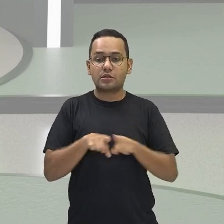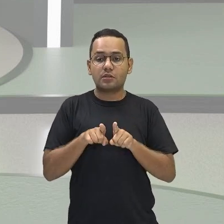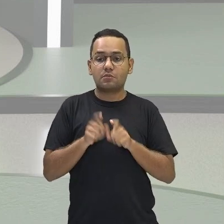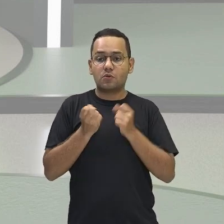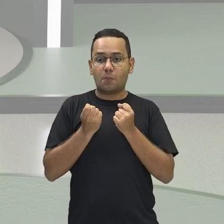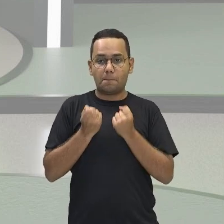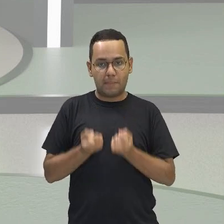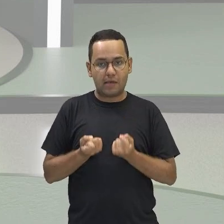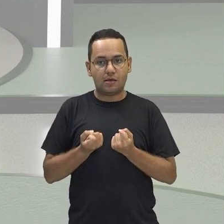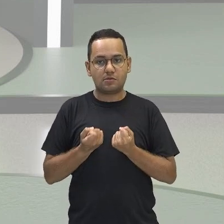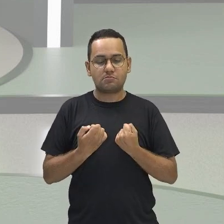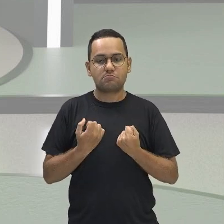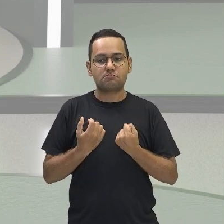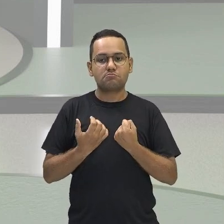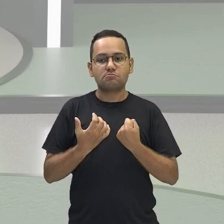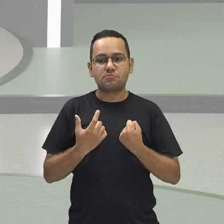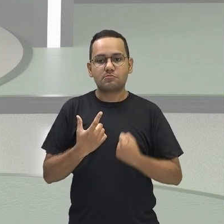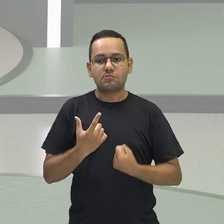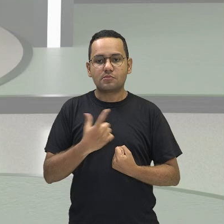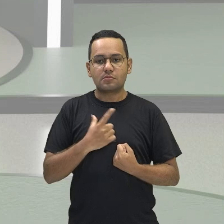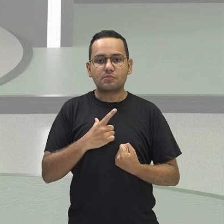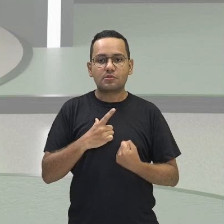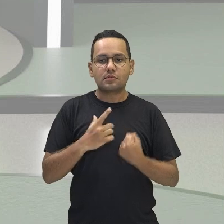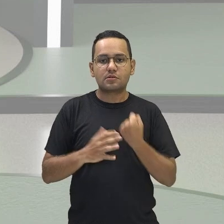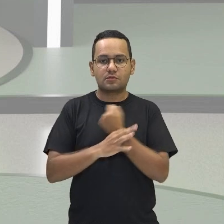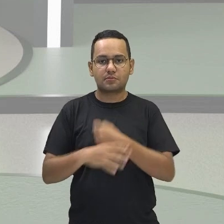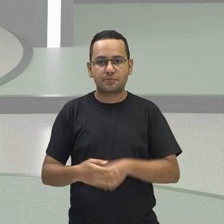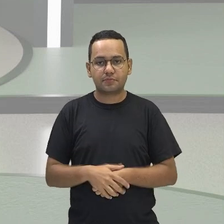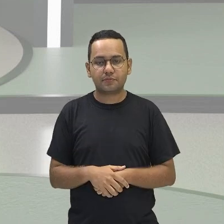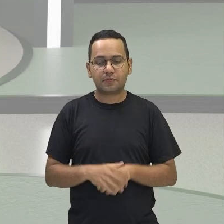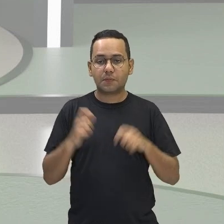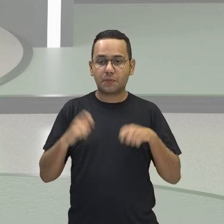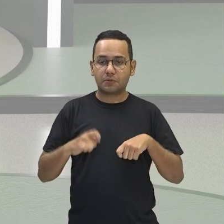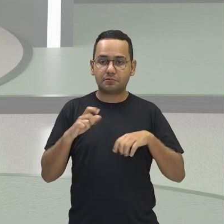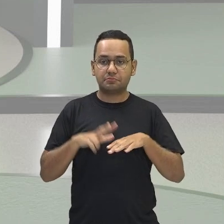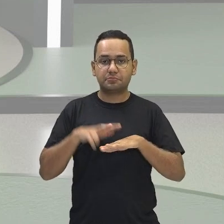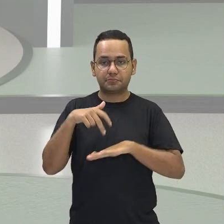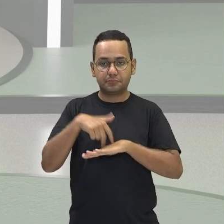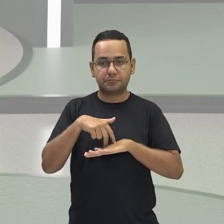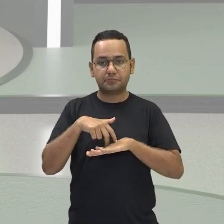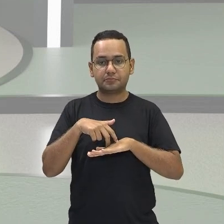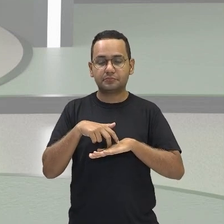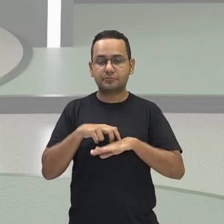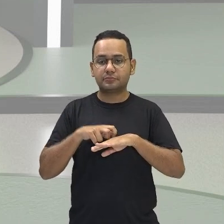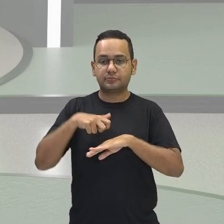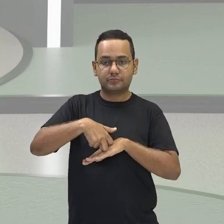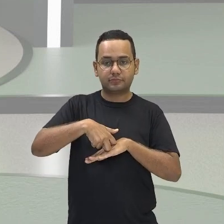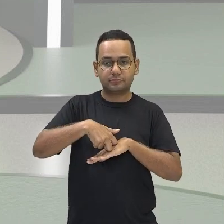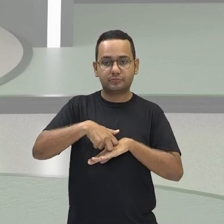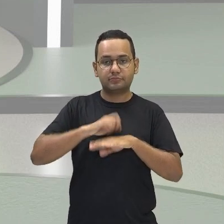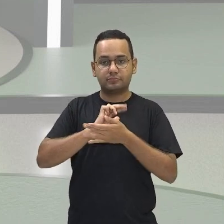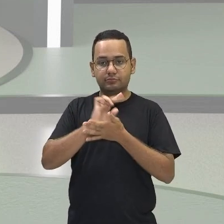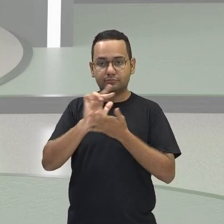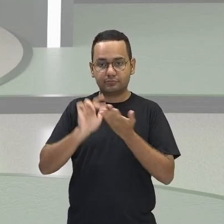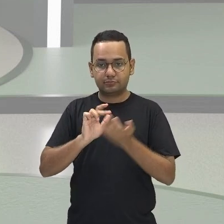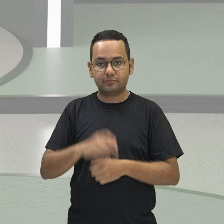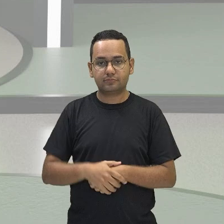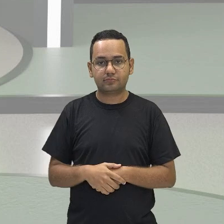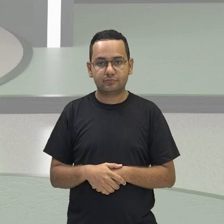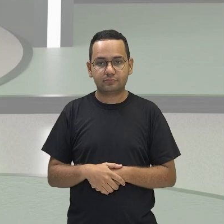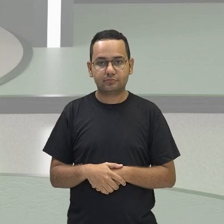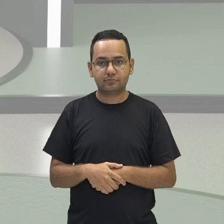corpo, possibilitando que ficamos de pé, sentados, ajoelhados, ou seja, todos